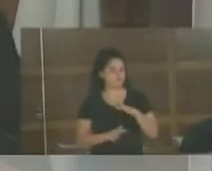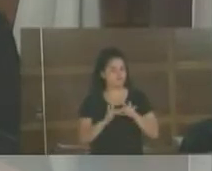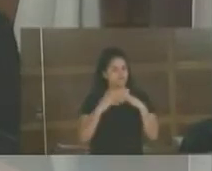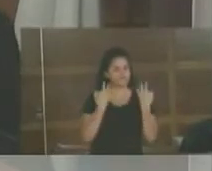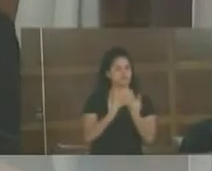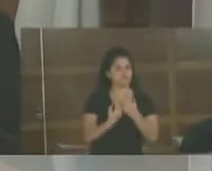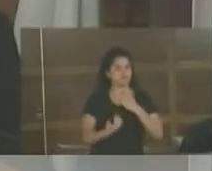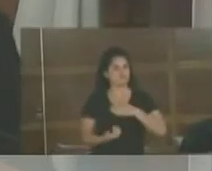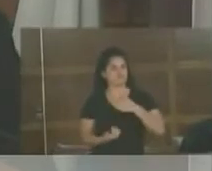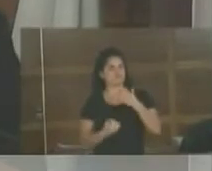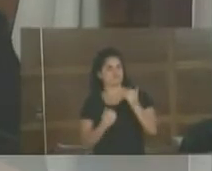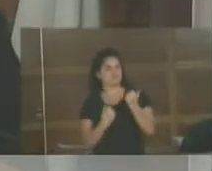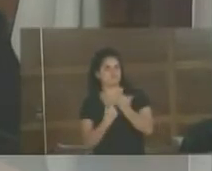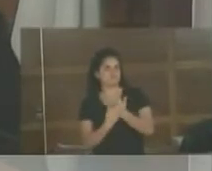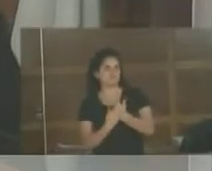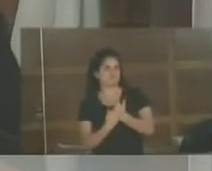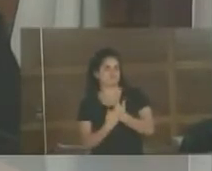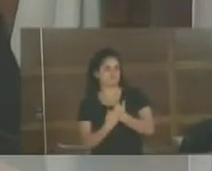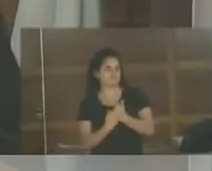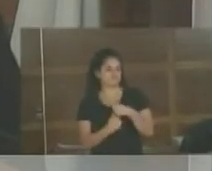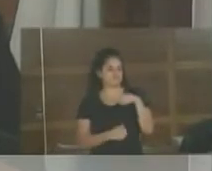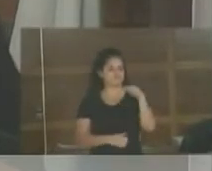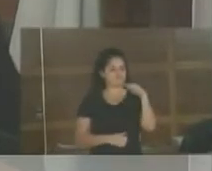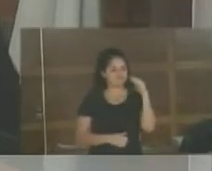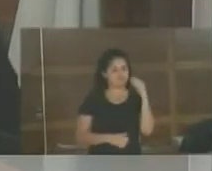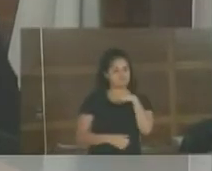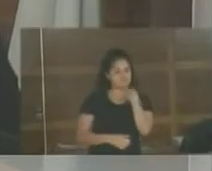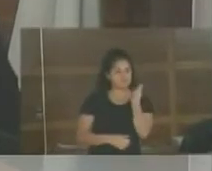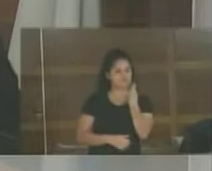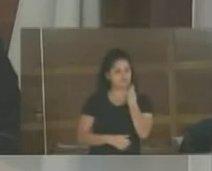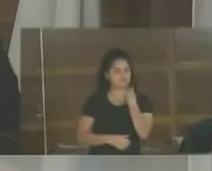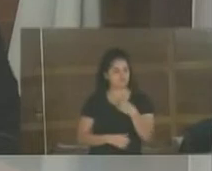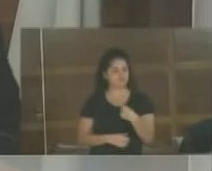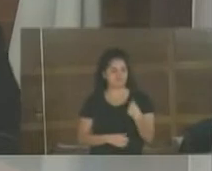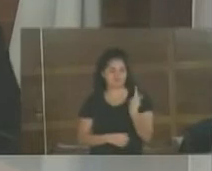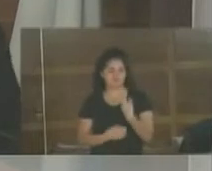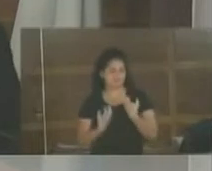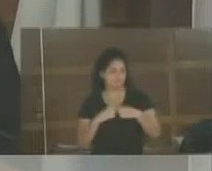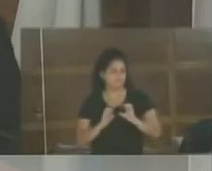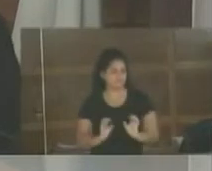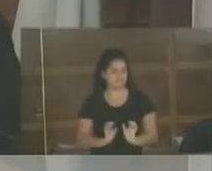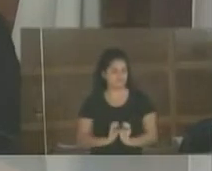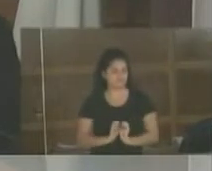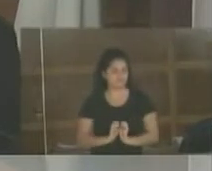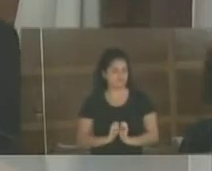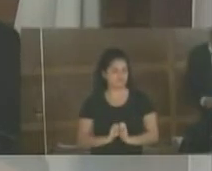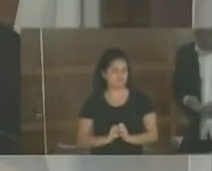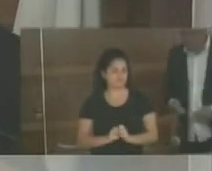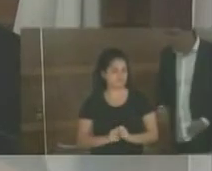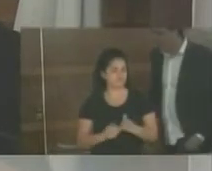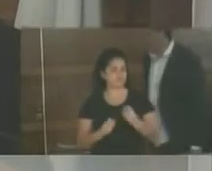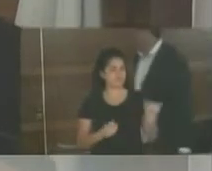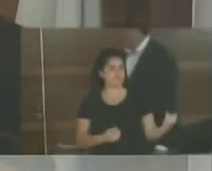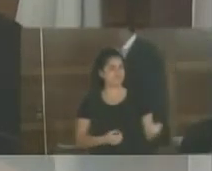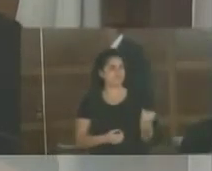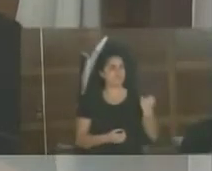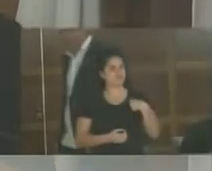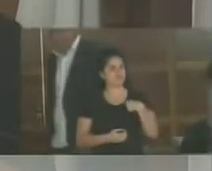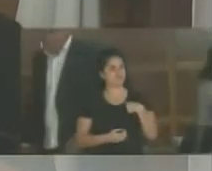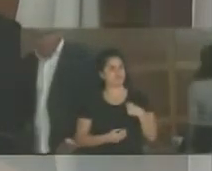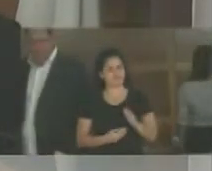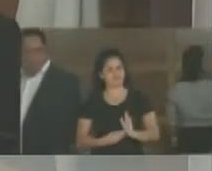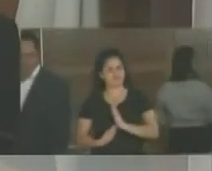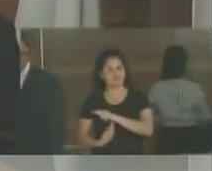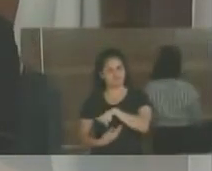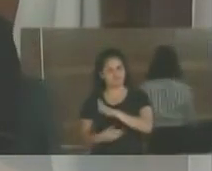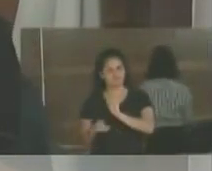meu, cometeu esse ato. A gente não quer isso. E, com certeza, Zé, é muito importante, apoio o seu